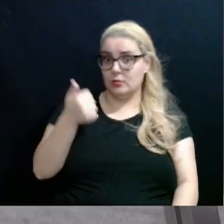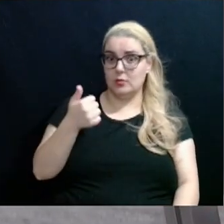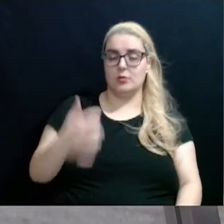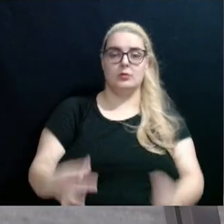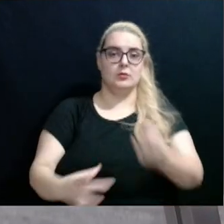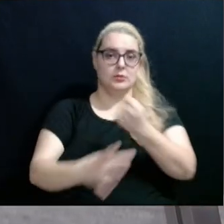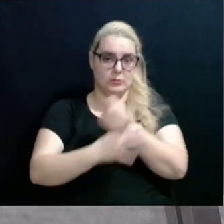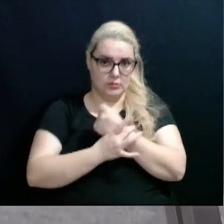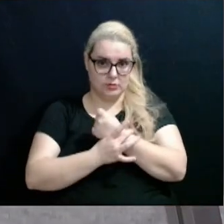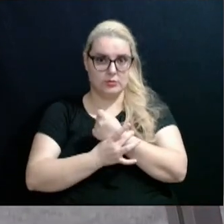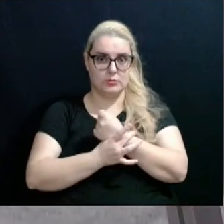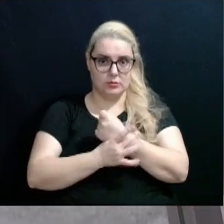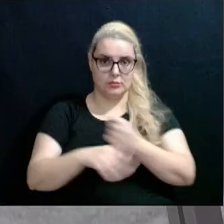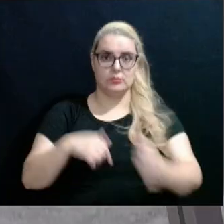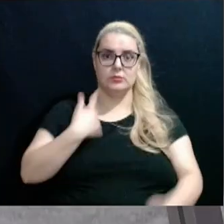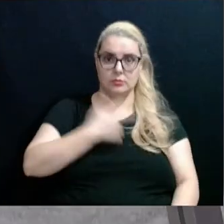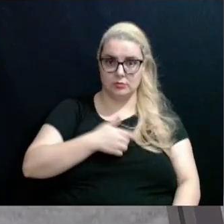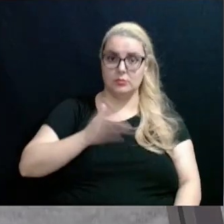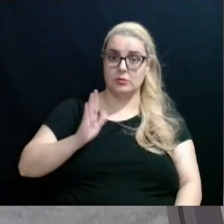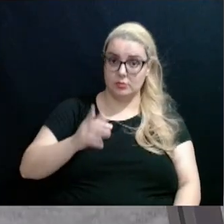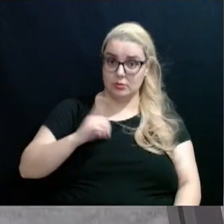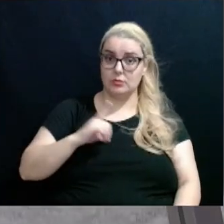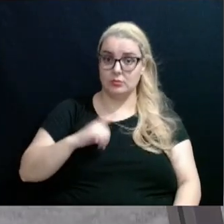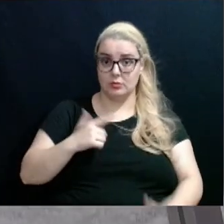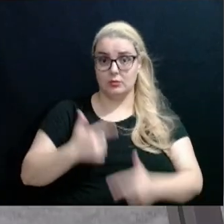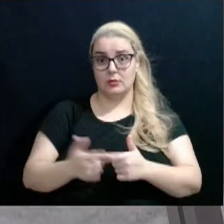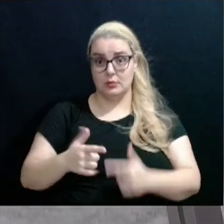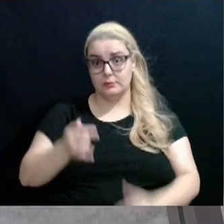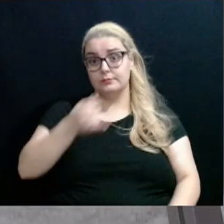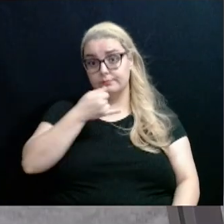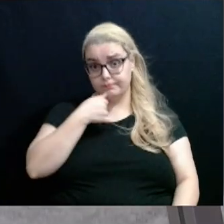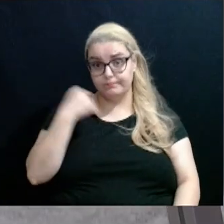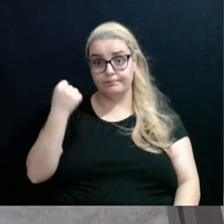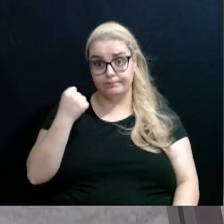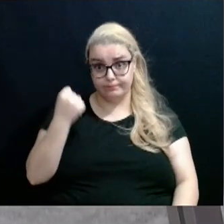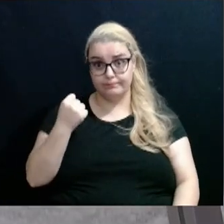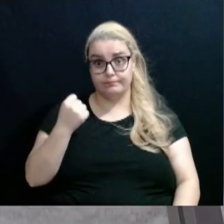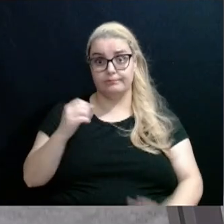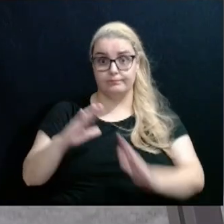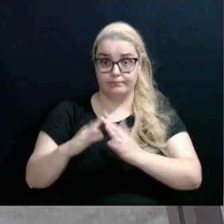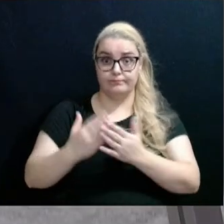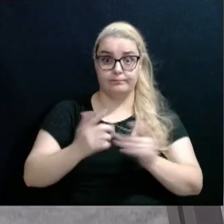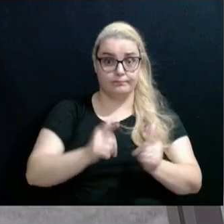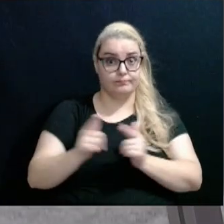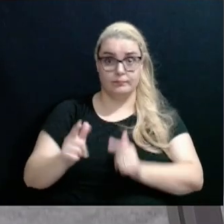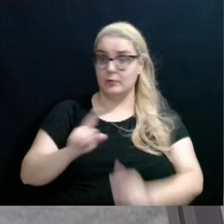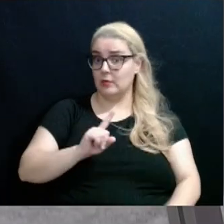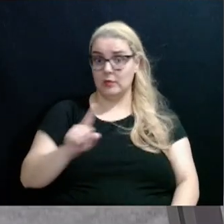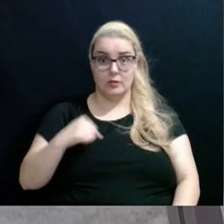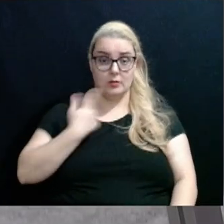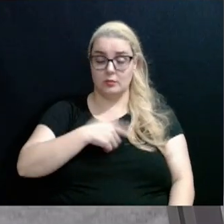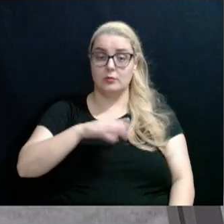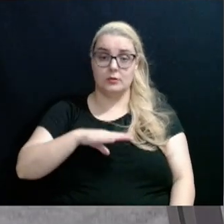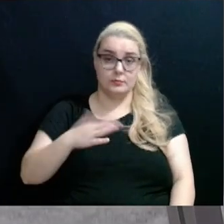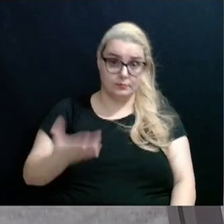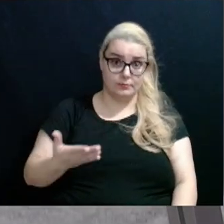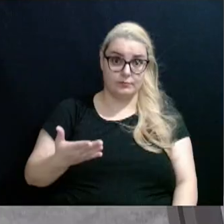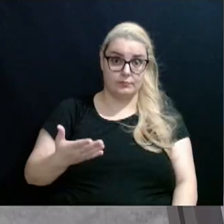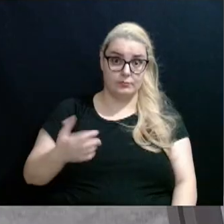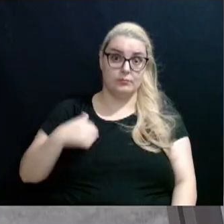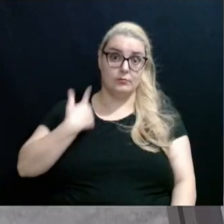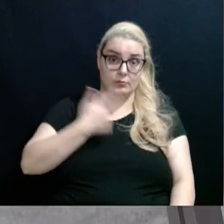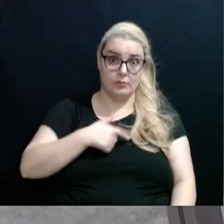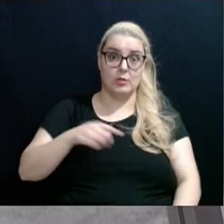que nós já tivemos problemas, infelizmente, graves de atentados que ocorreram não na nossa cidade, mas aqui no estado